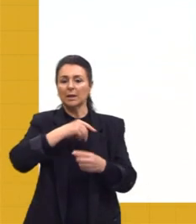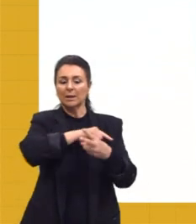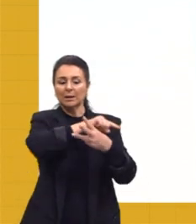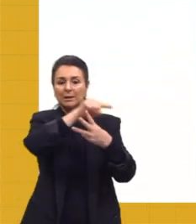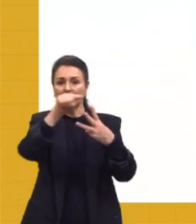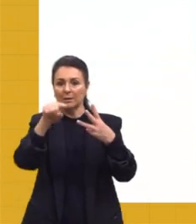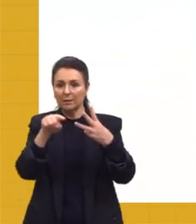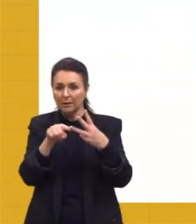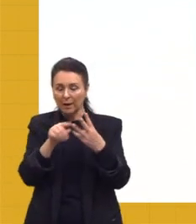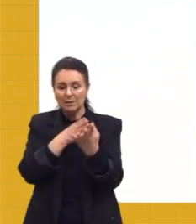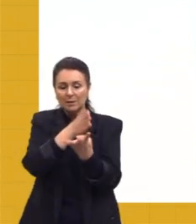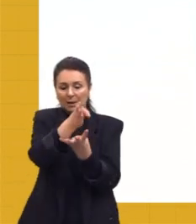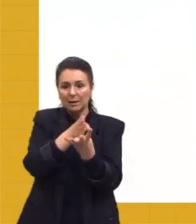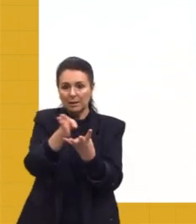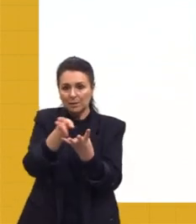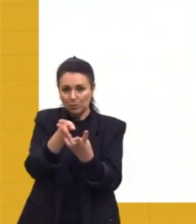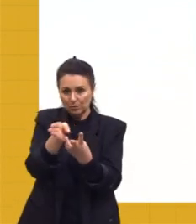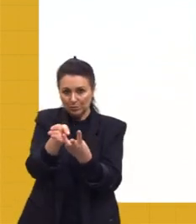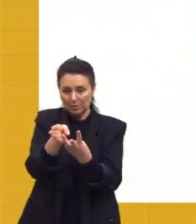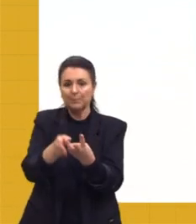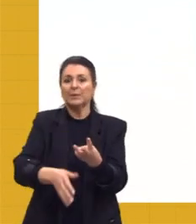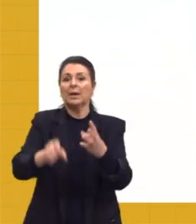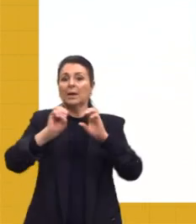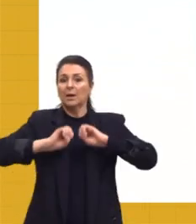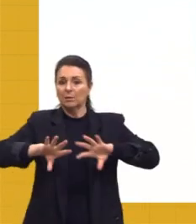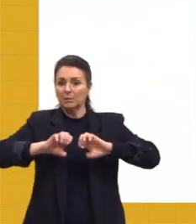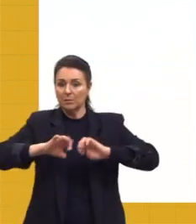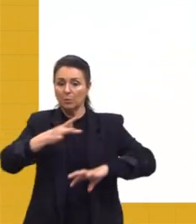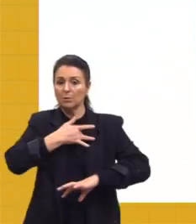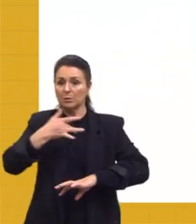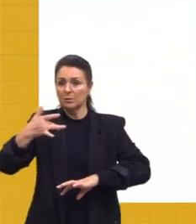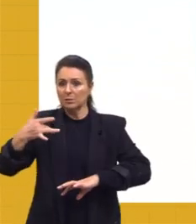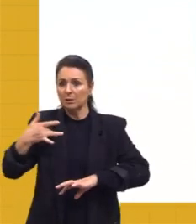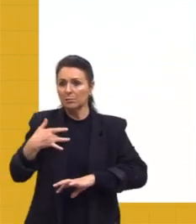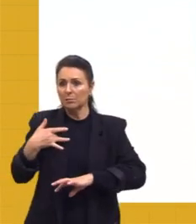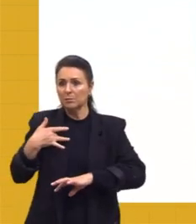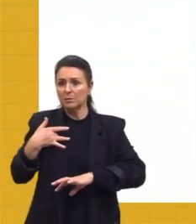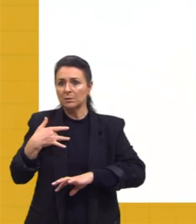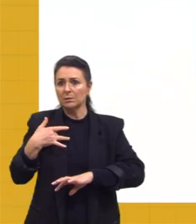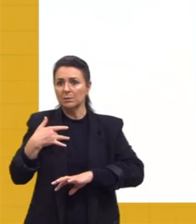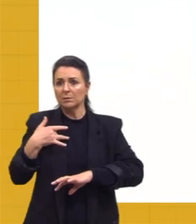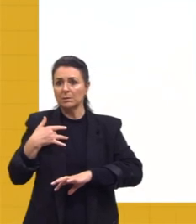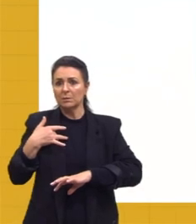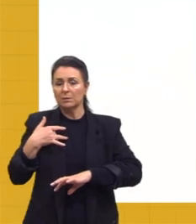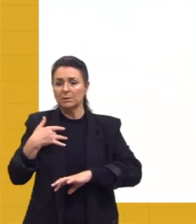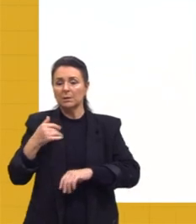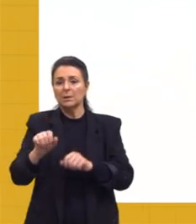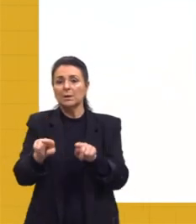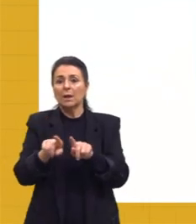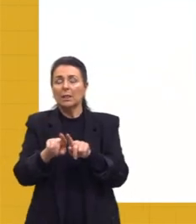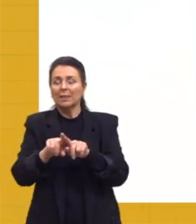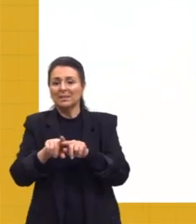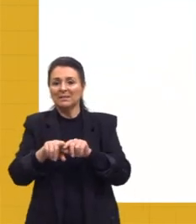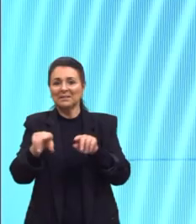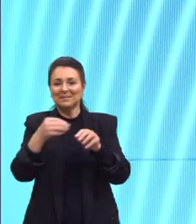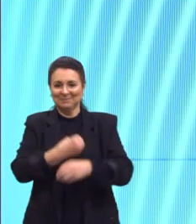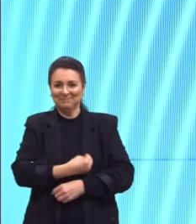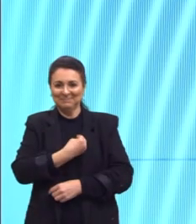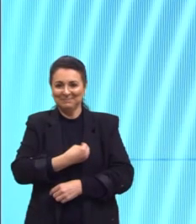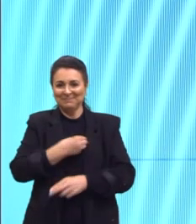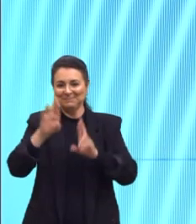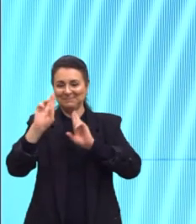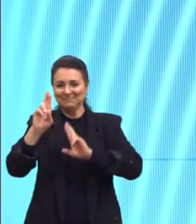a educação saúde e renda educação né a quantidade em média de ano que a pessoa estuda a saúde está na expectativa de vida